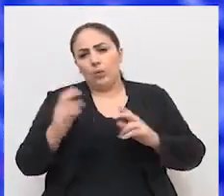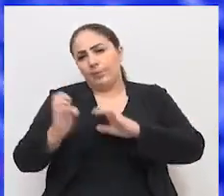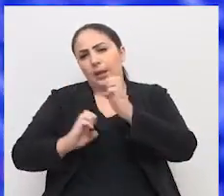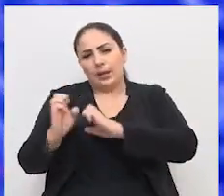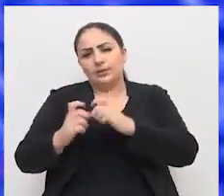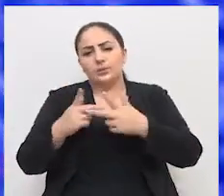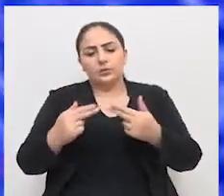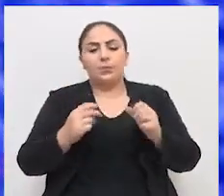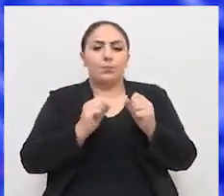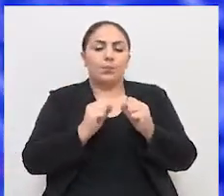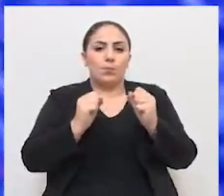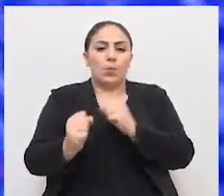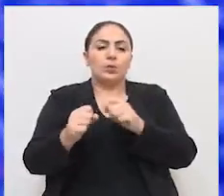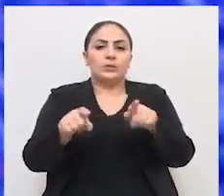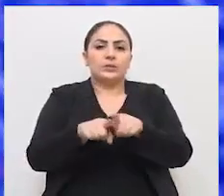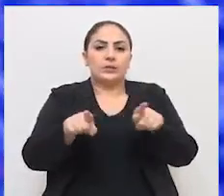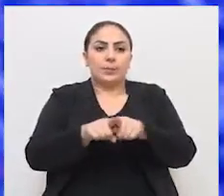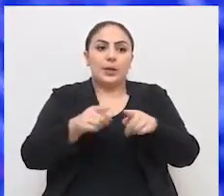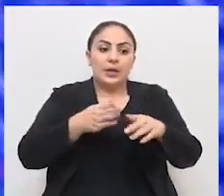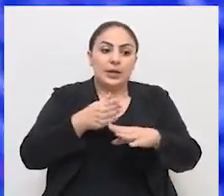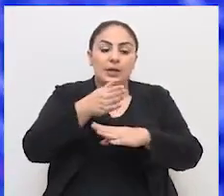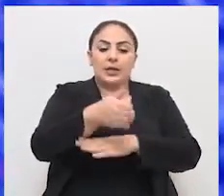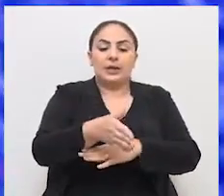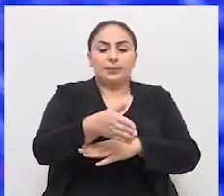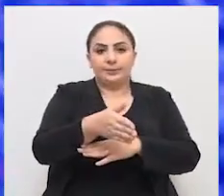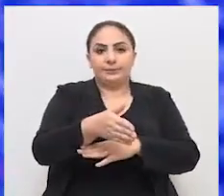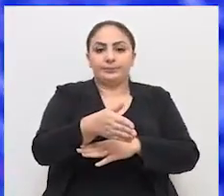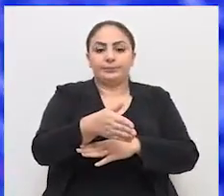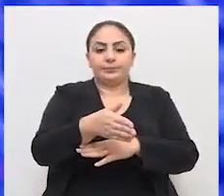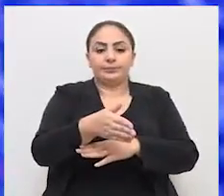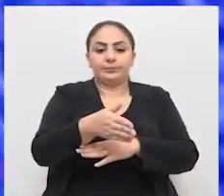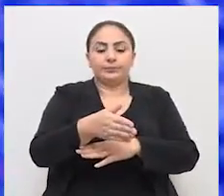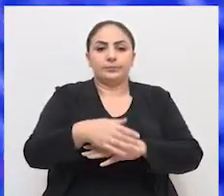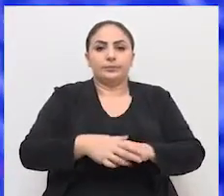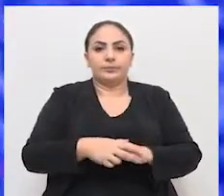ainda poderá comparecer também